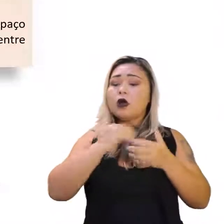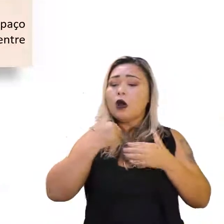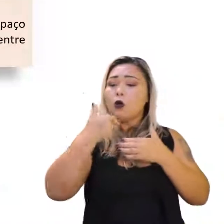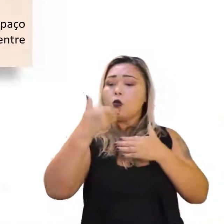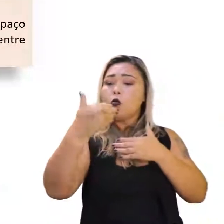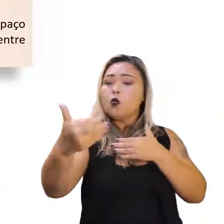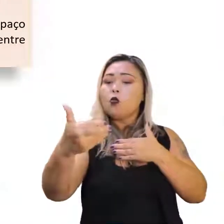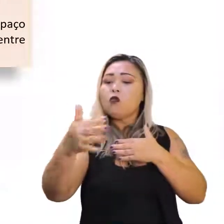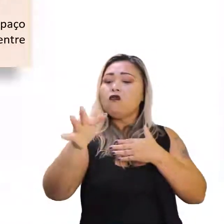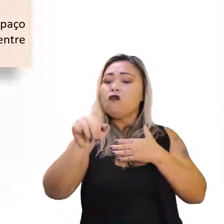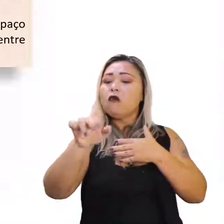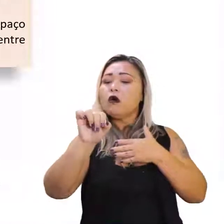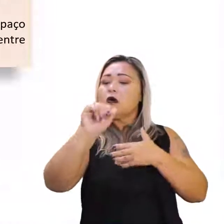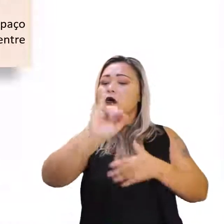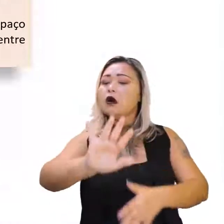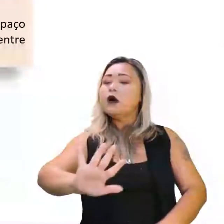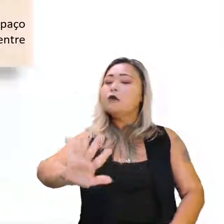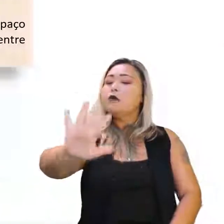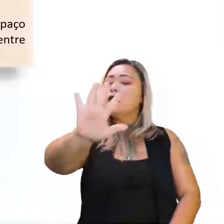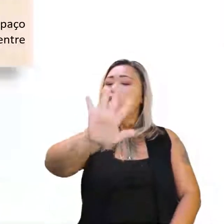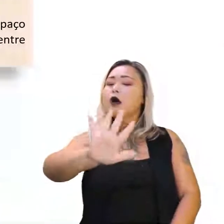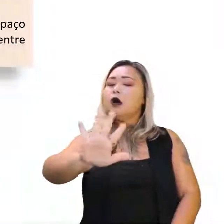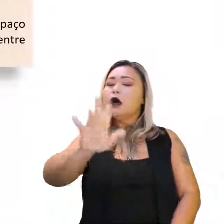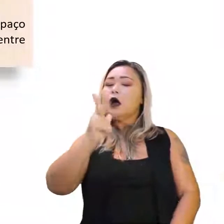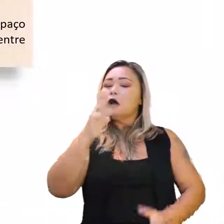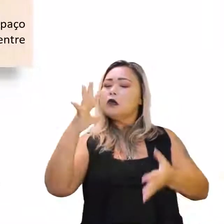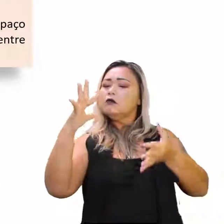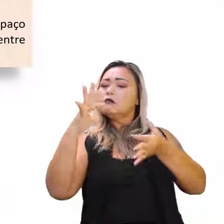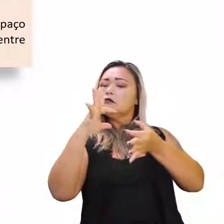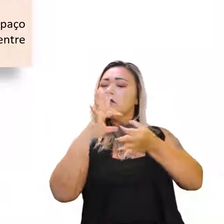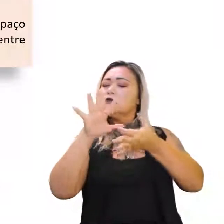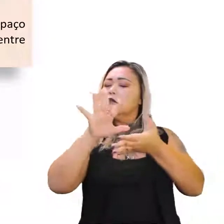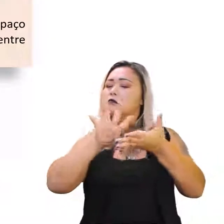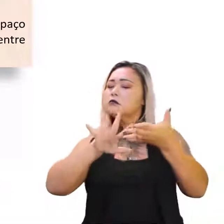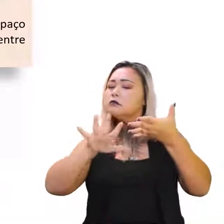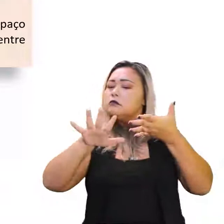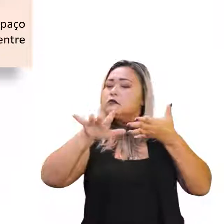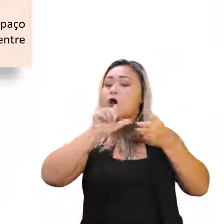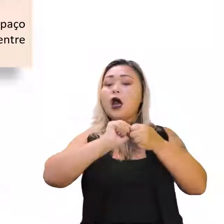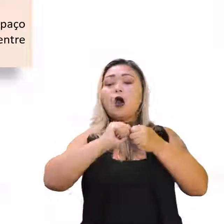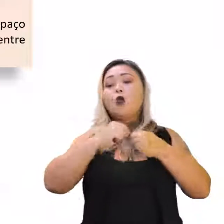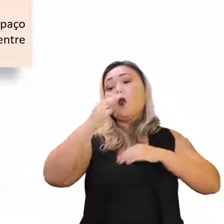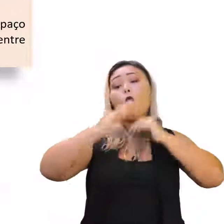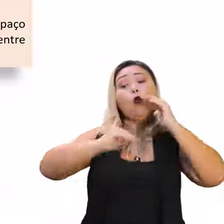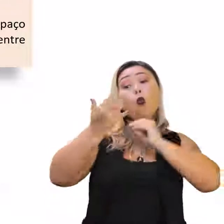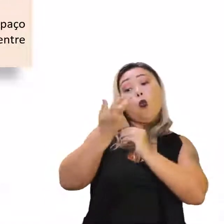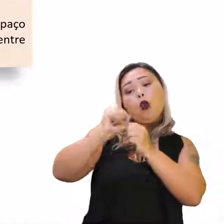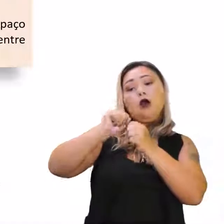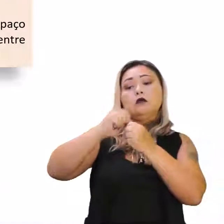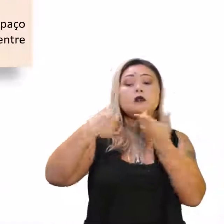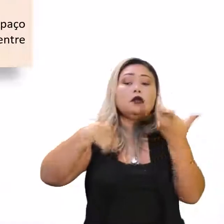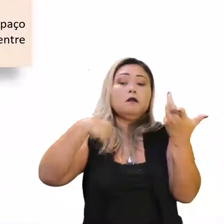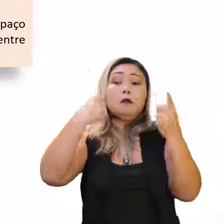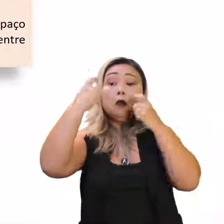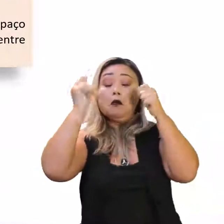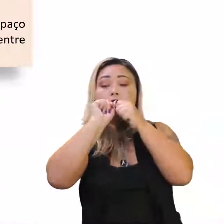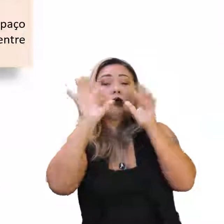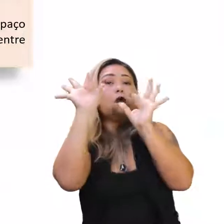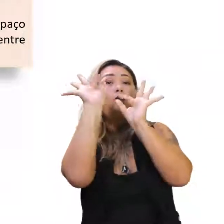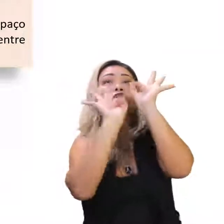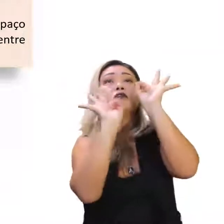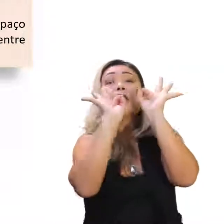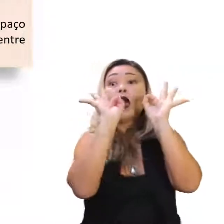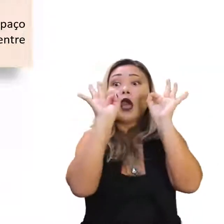o fundo, a imagem, estão ali interligadas. Então, o artista não tem preocupação de dar formas